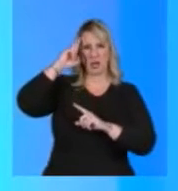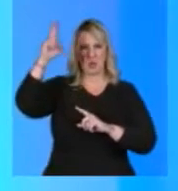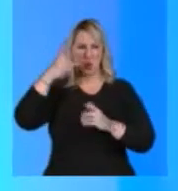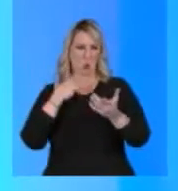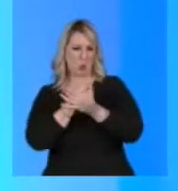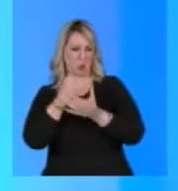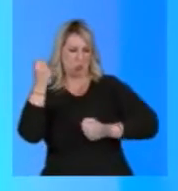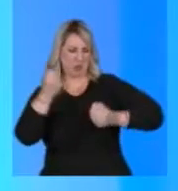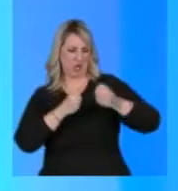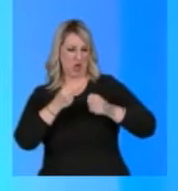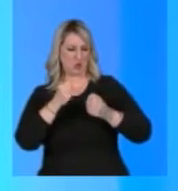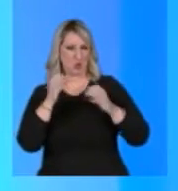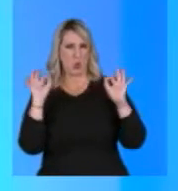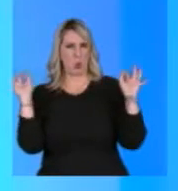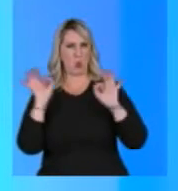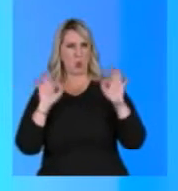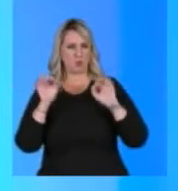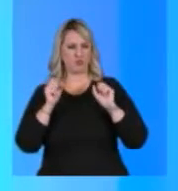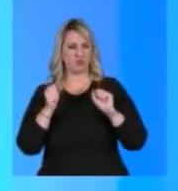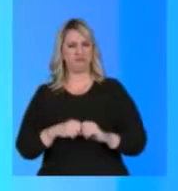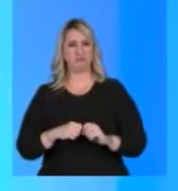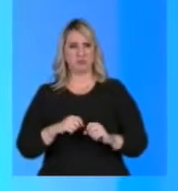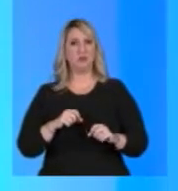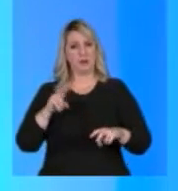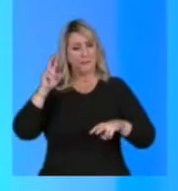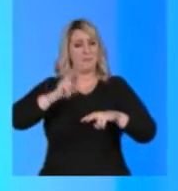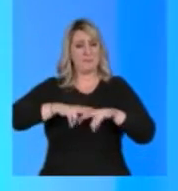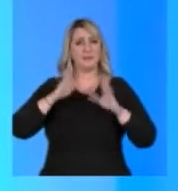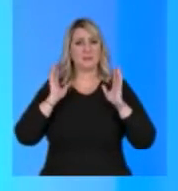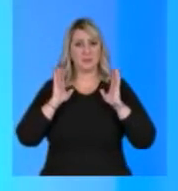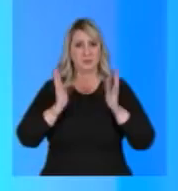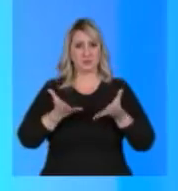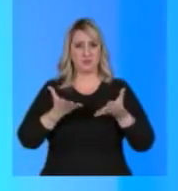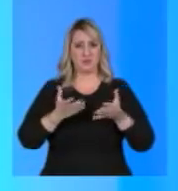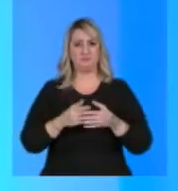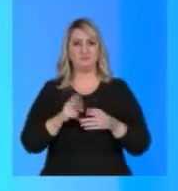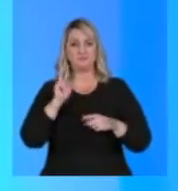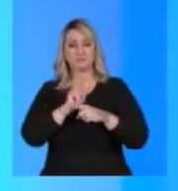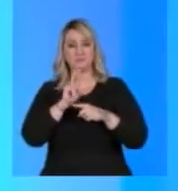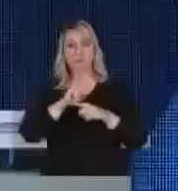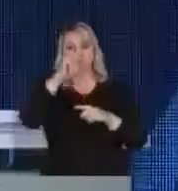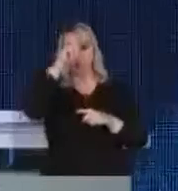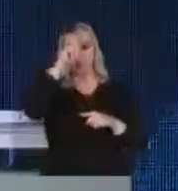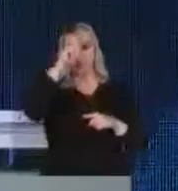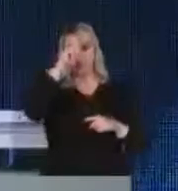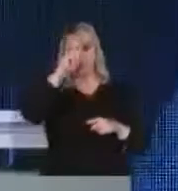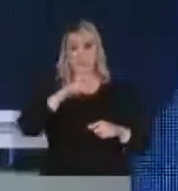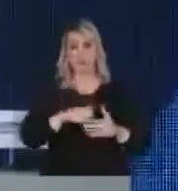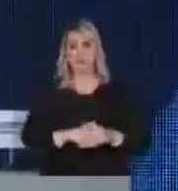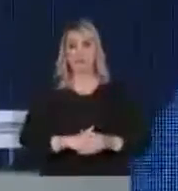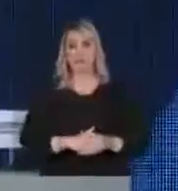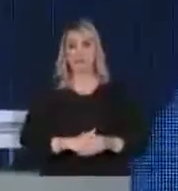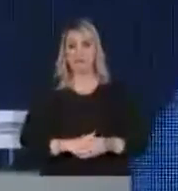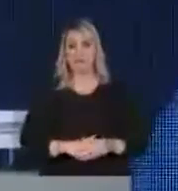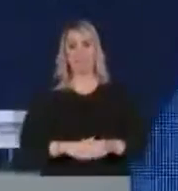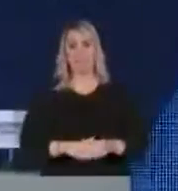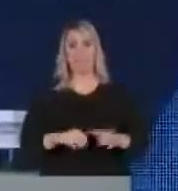carros serrarias e tal e inclusive foram presos eles cuidaram do hospital pedro segundo terminou eu